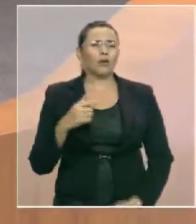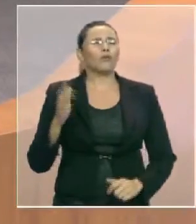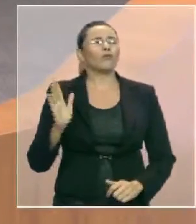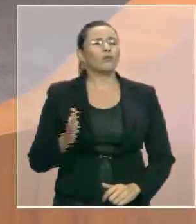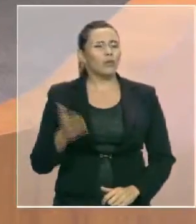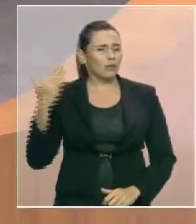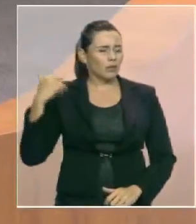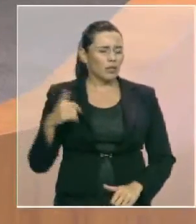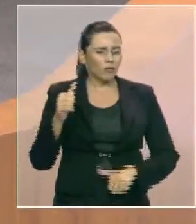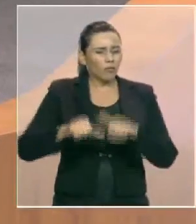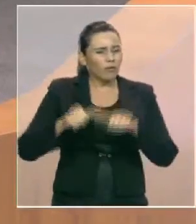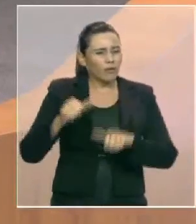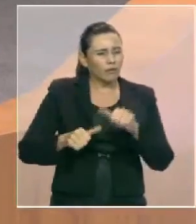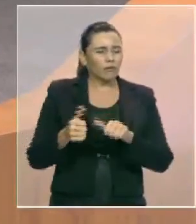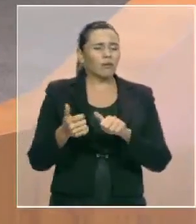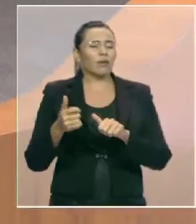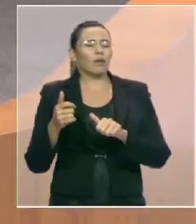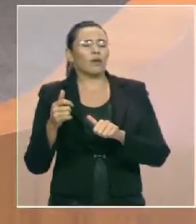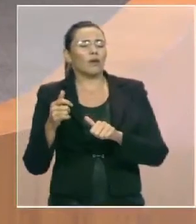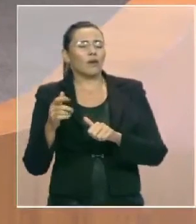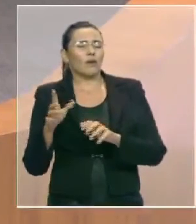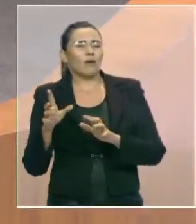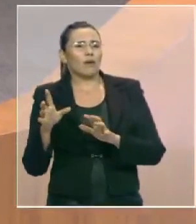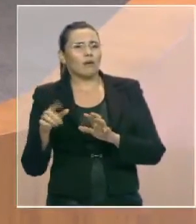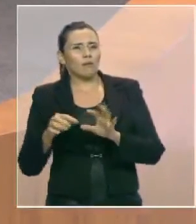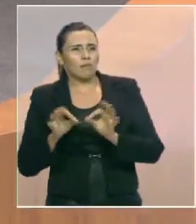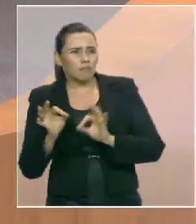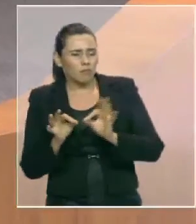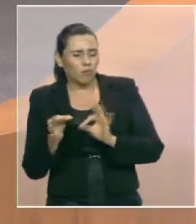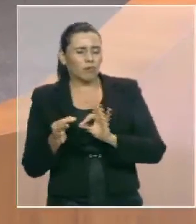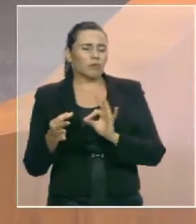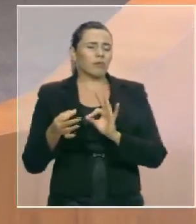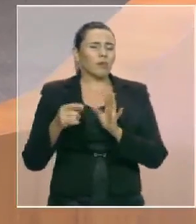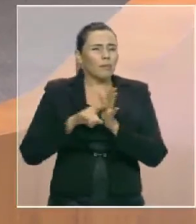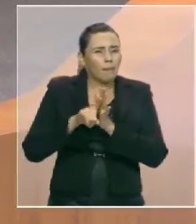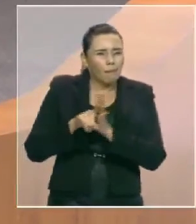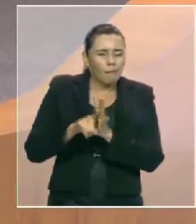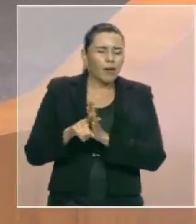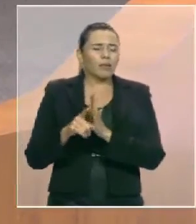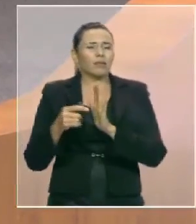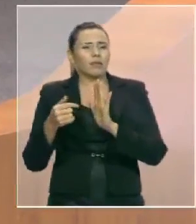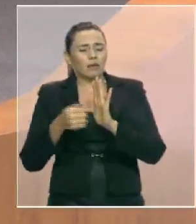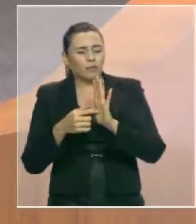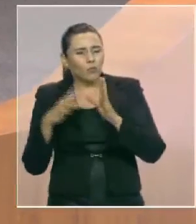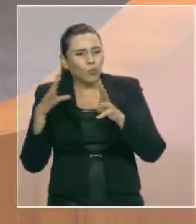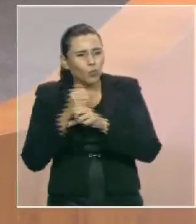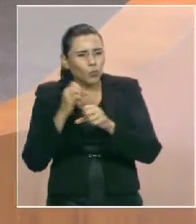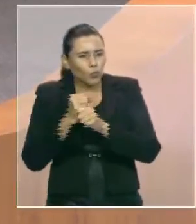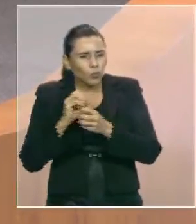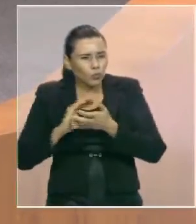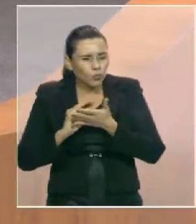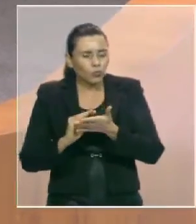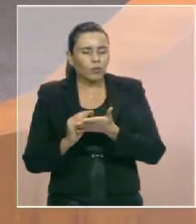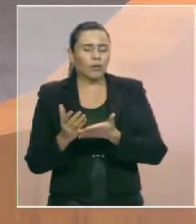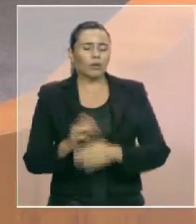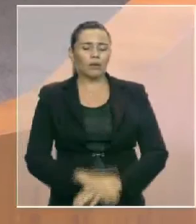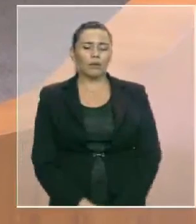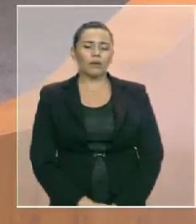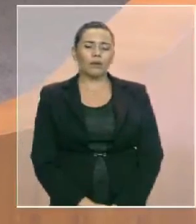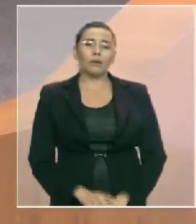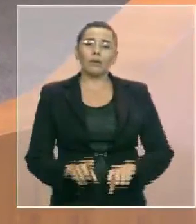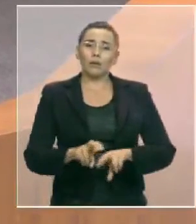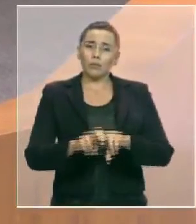é importante que nós saibamos a realidade. Então, eu estou aqui para discutir e